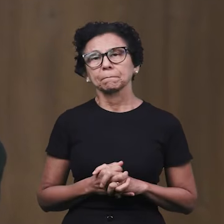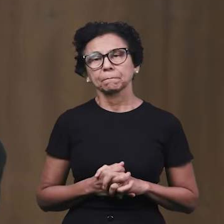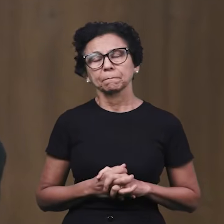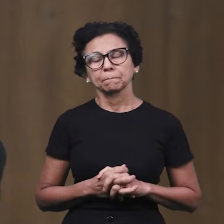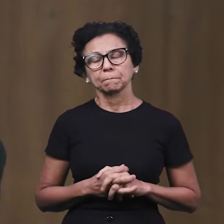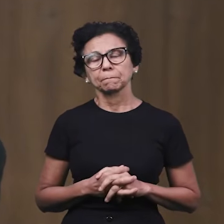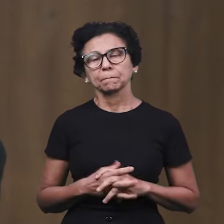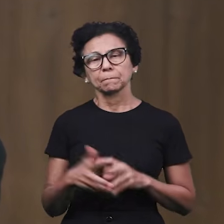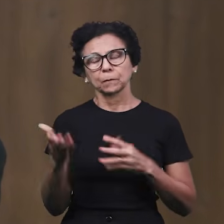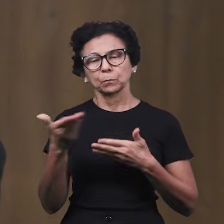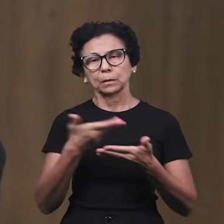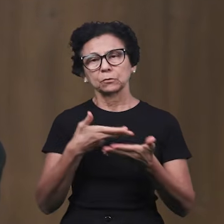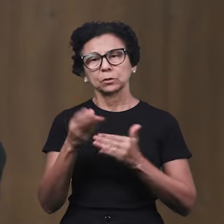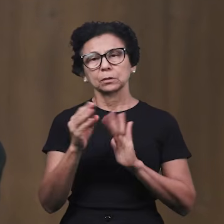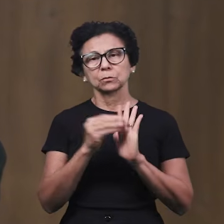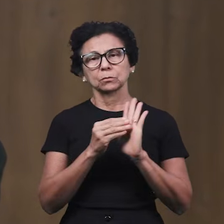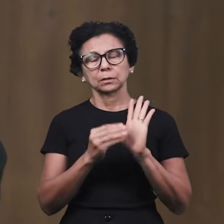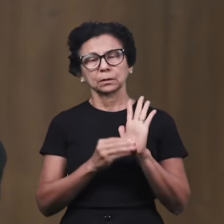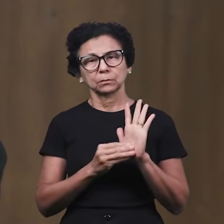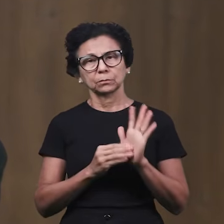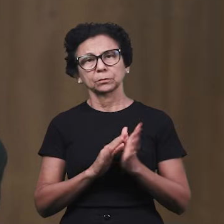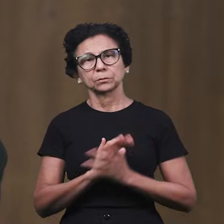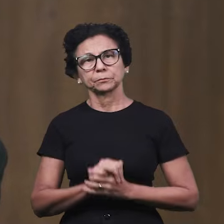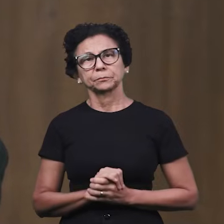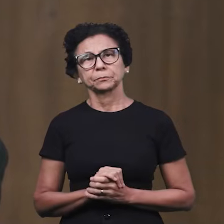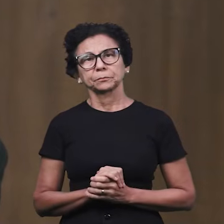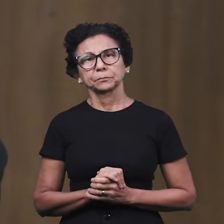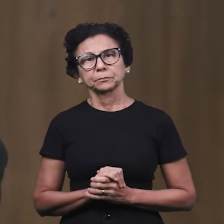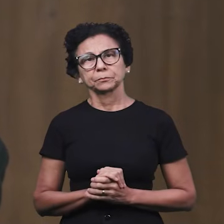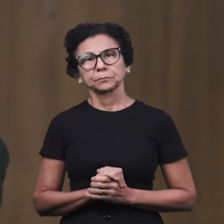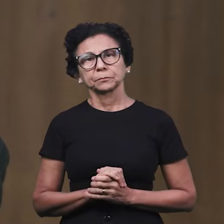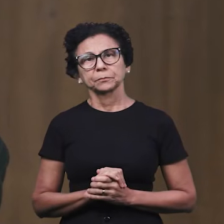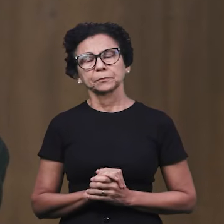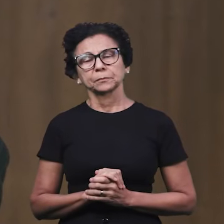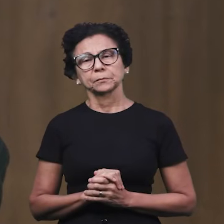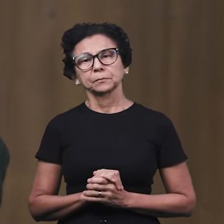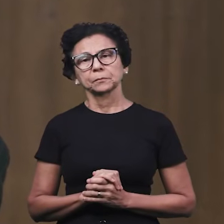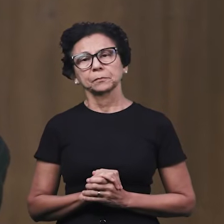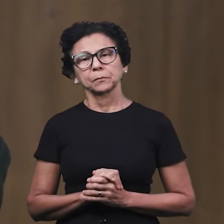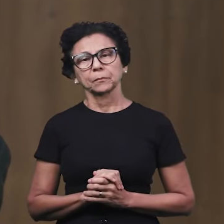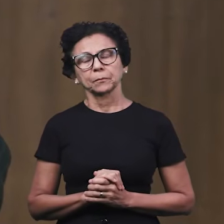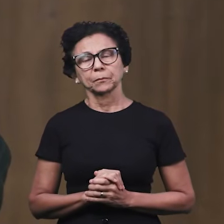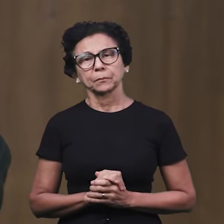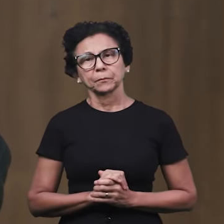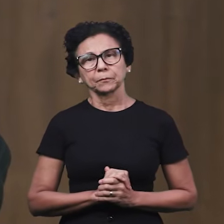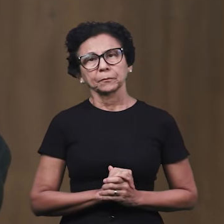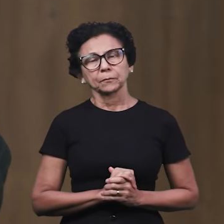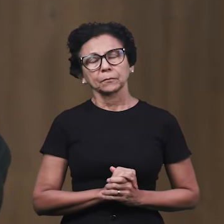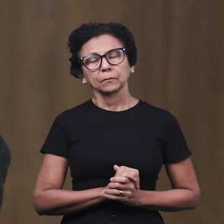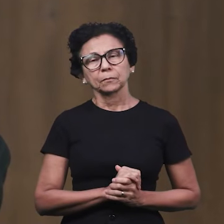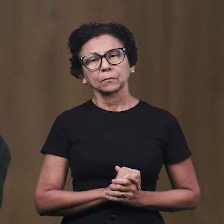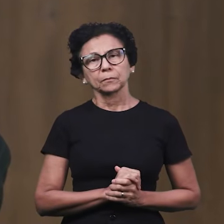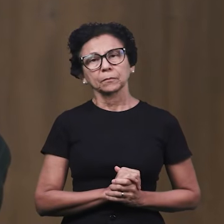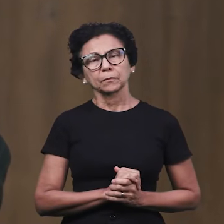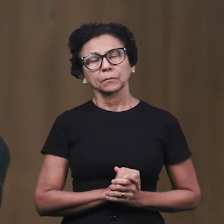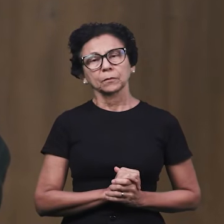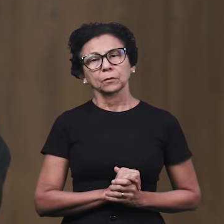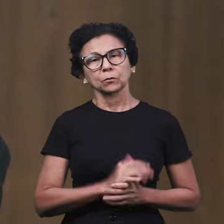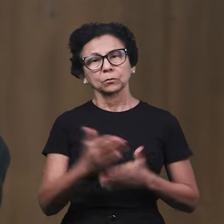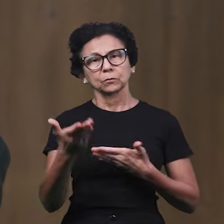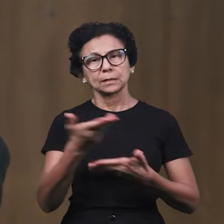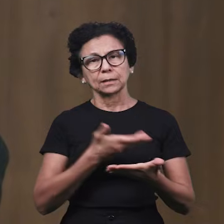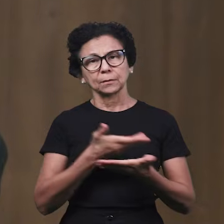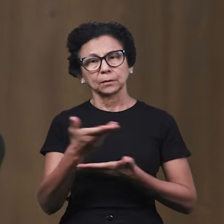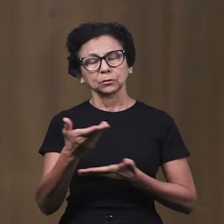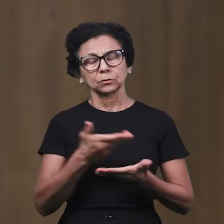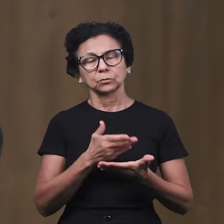para você, porque este aprendizado, este crescimento, se ele alcança as pessoas com quem você convive, isso reflete na